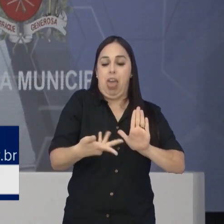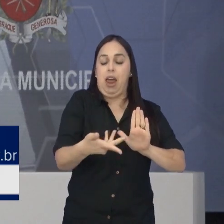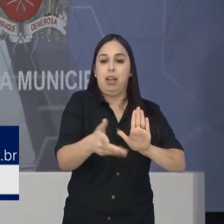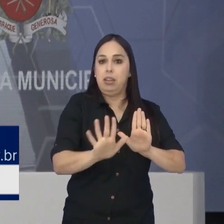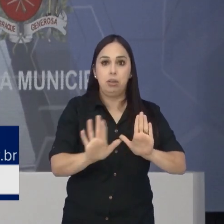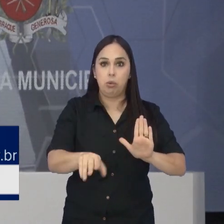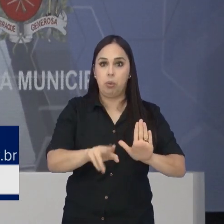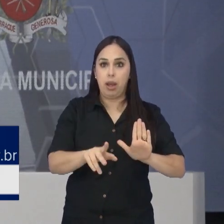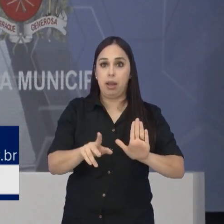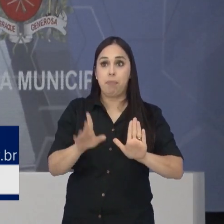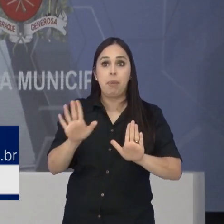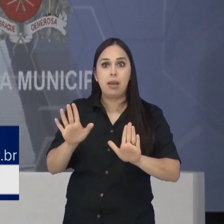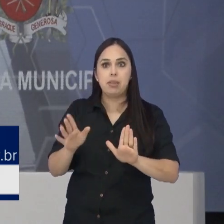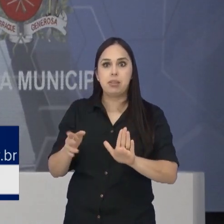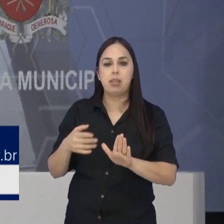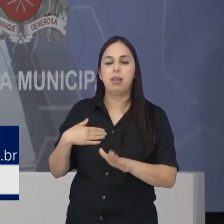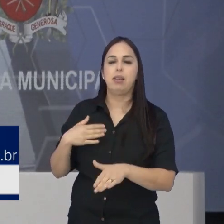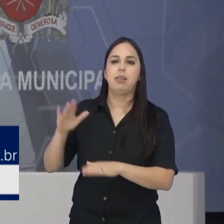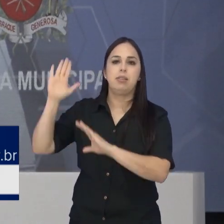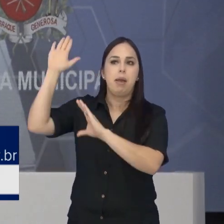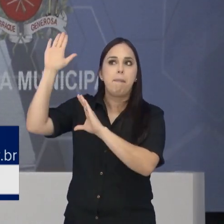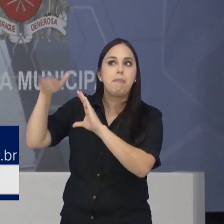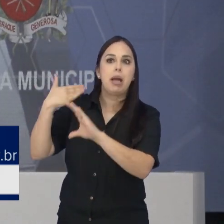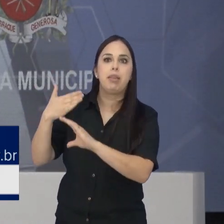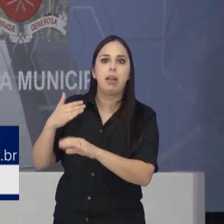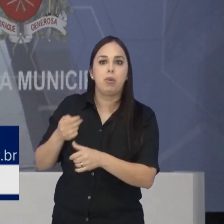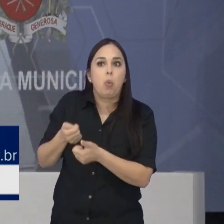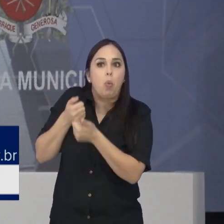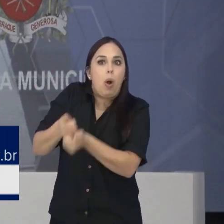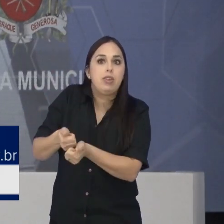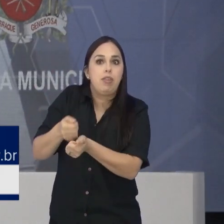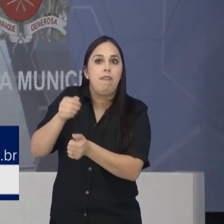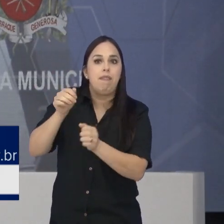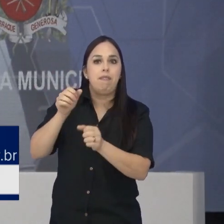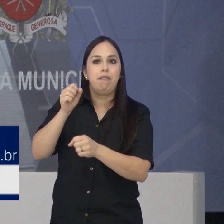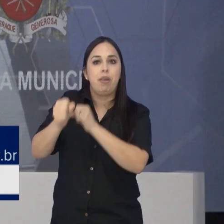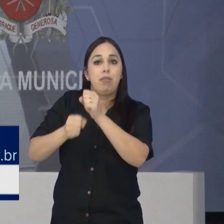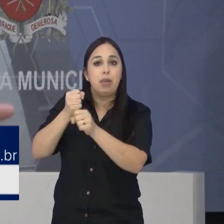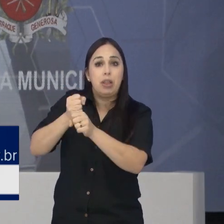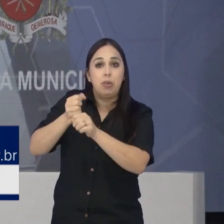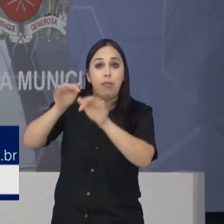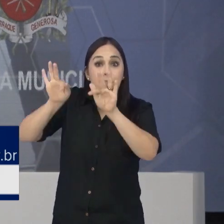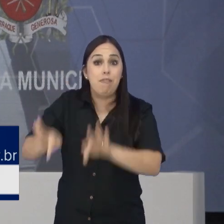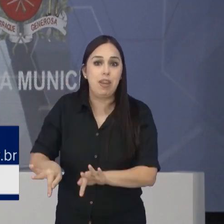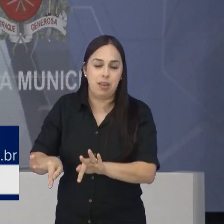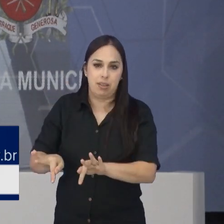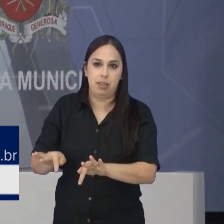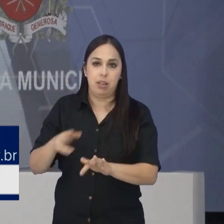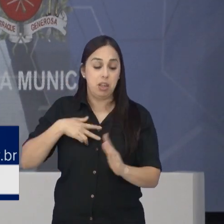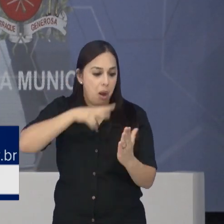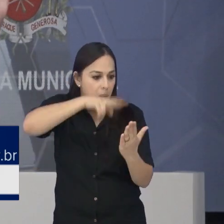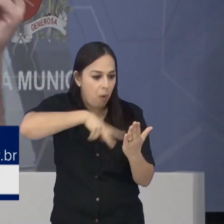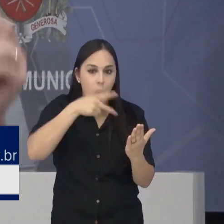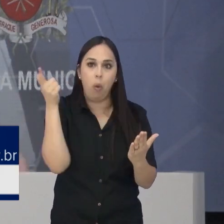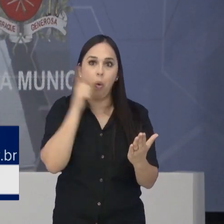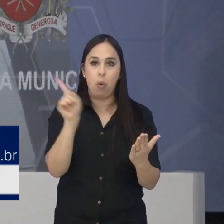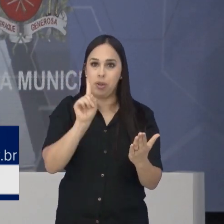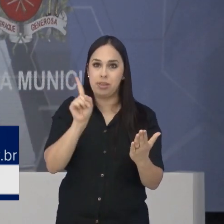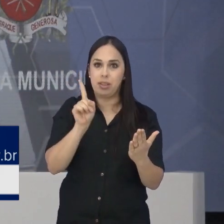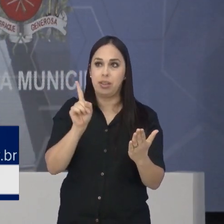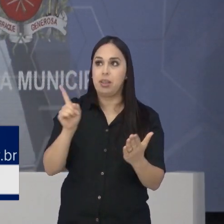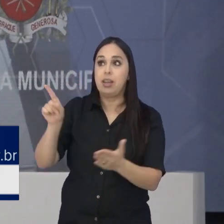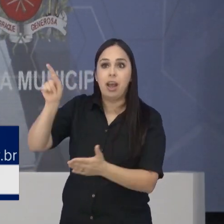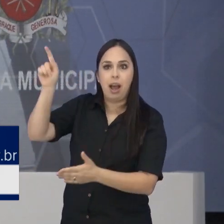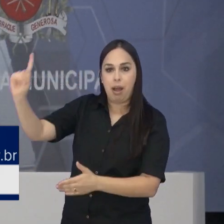finalzinho do ano e desce, e na verdade a gente mal lê isso daí e quem vem explicar lá do 7º